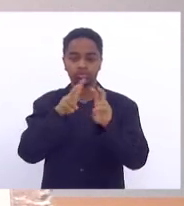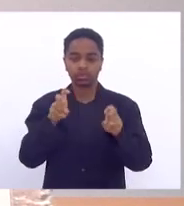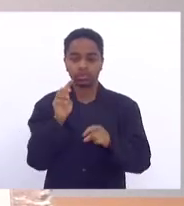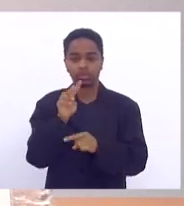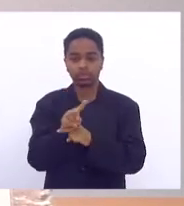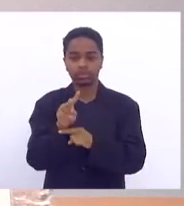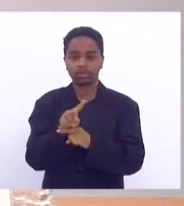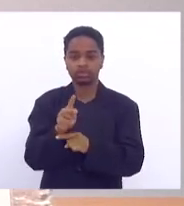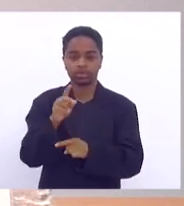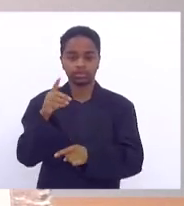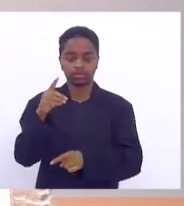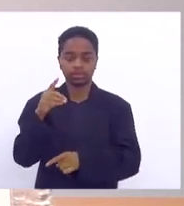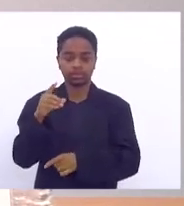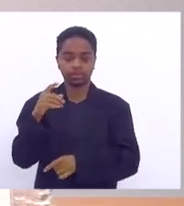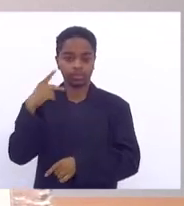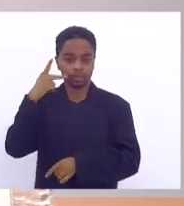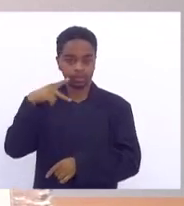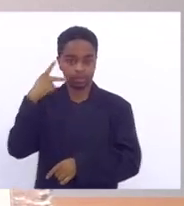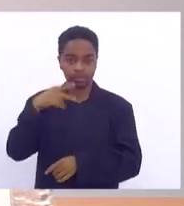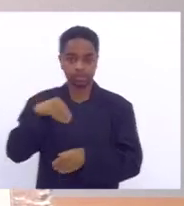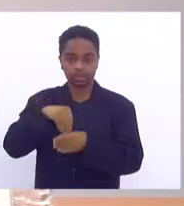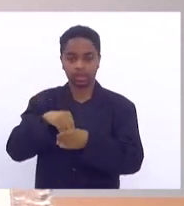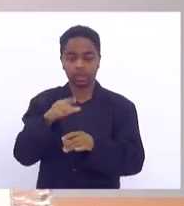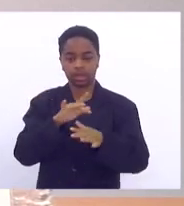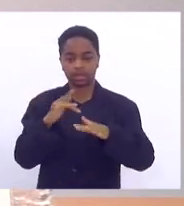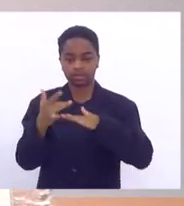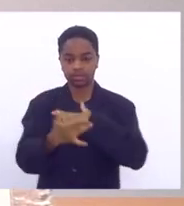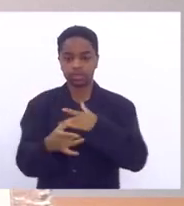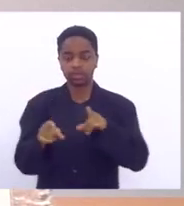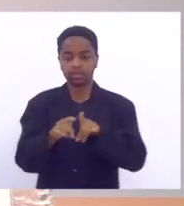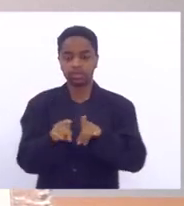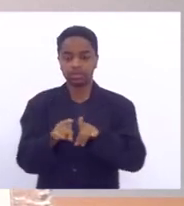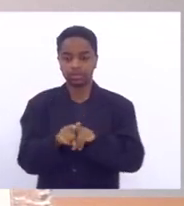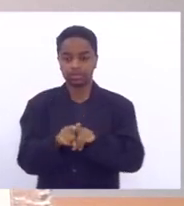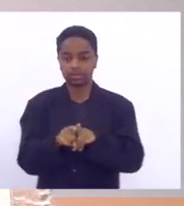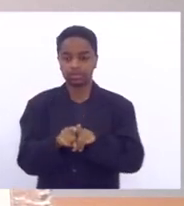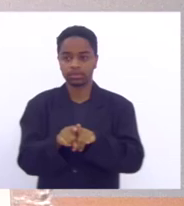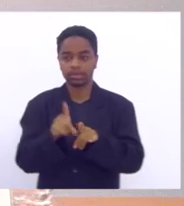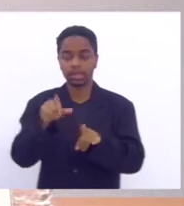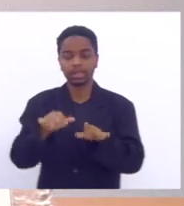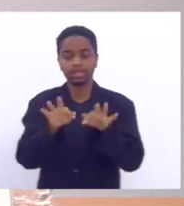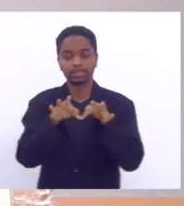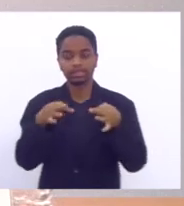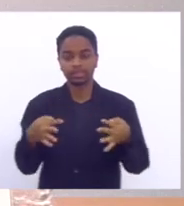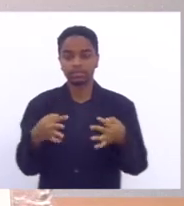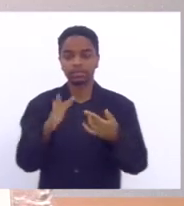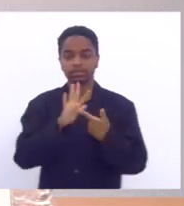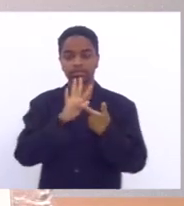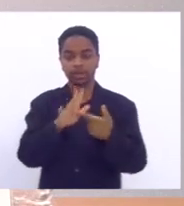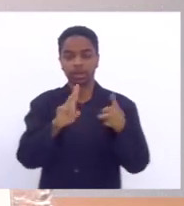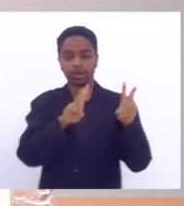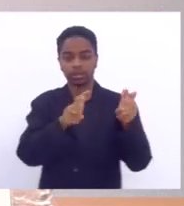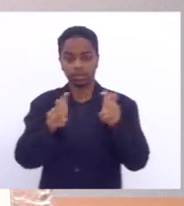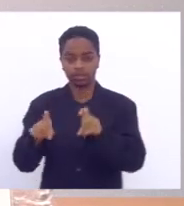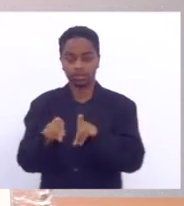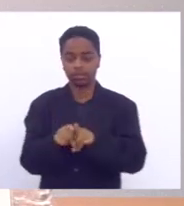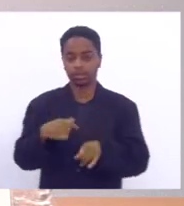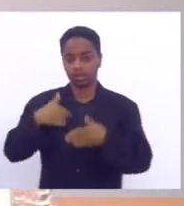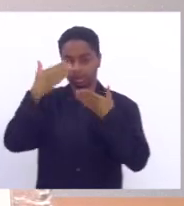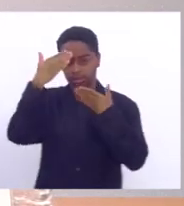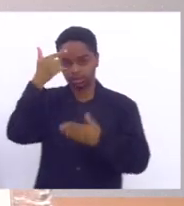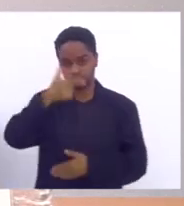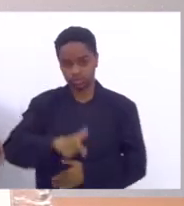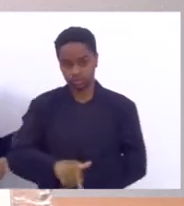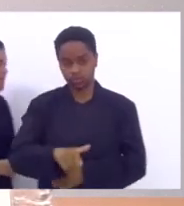parlamentar e rede social e esse essa é em uma apertada síntese apresentação do nosso tema eu agradeço mais uma